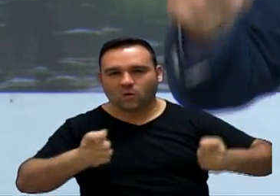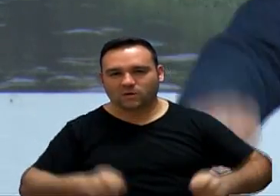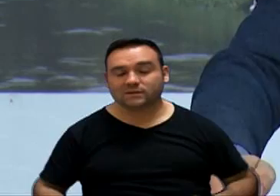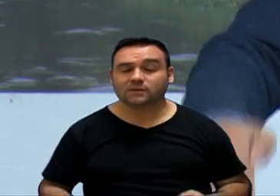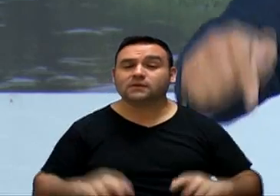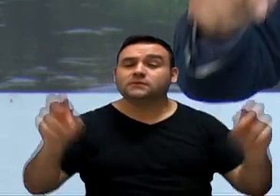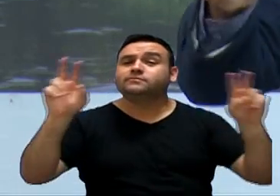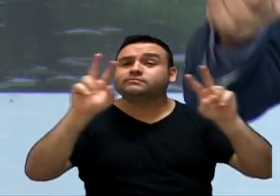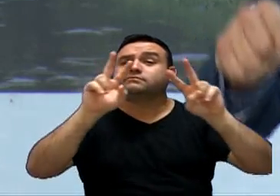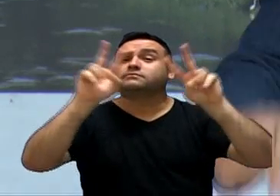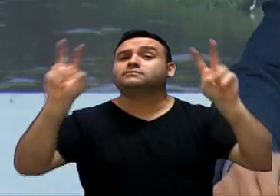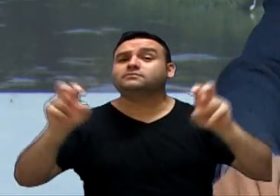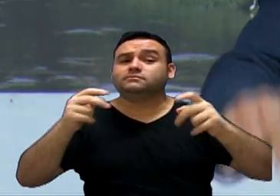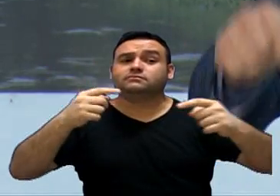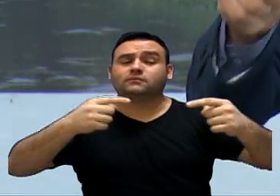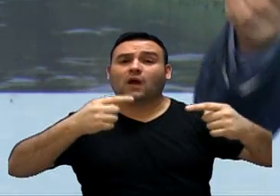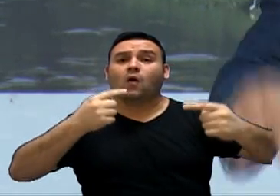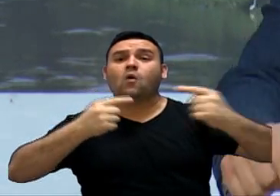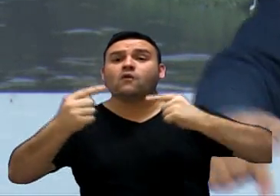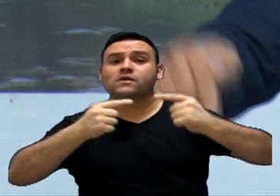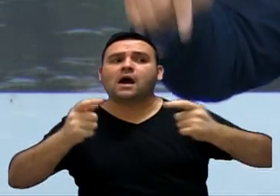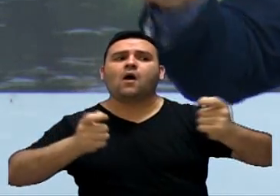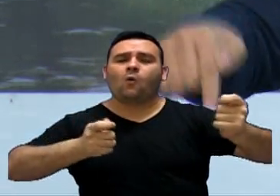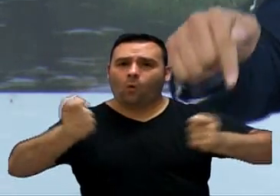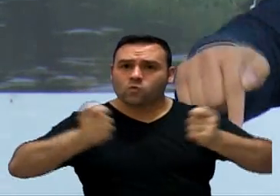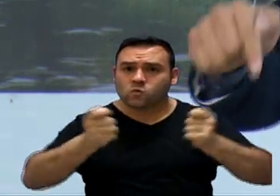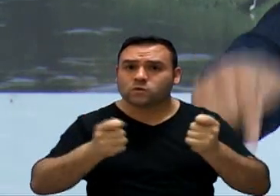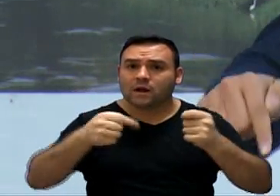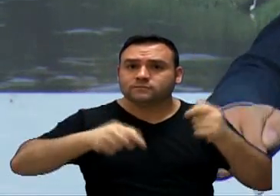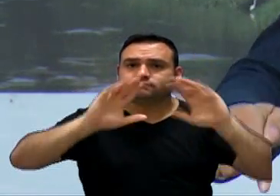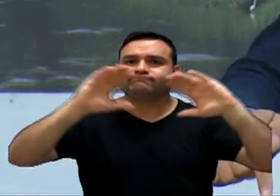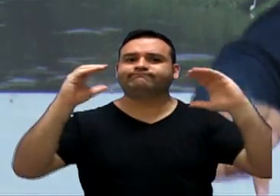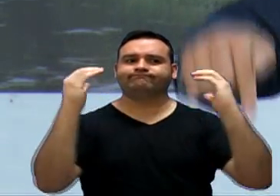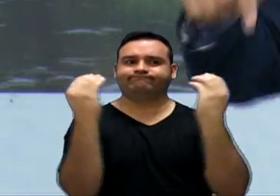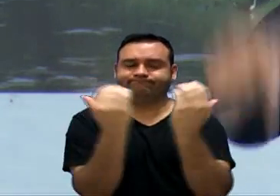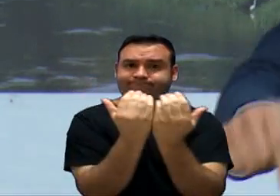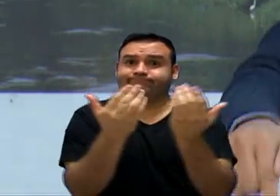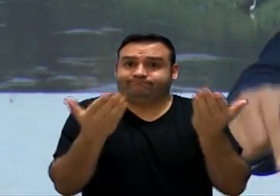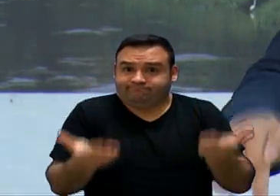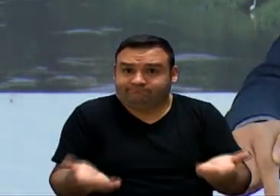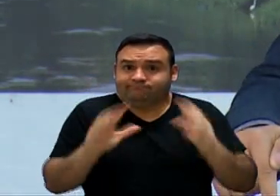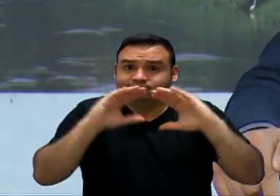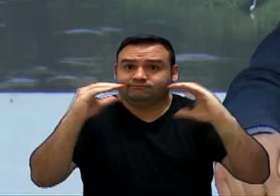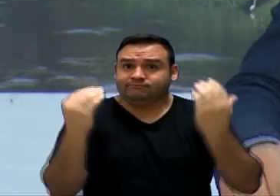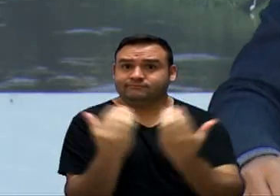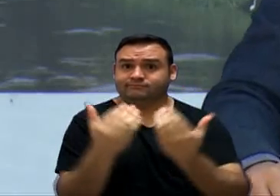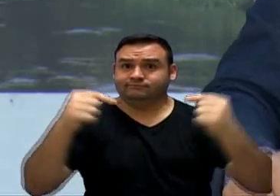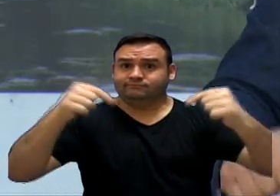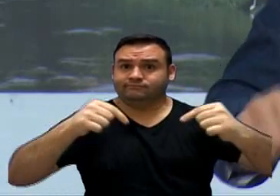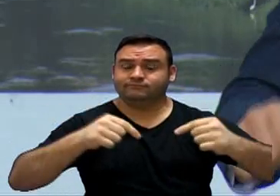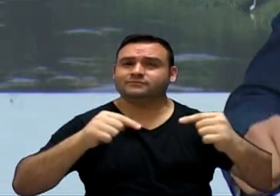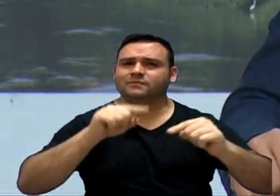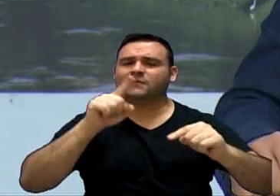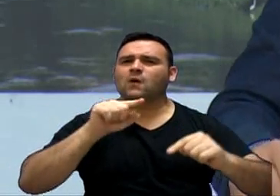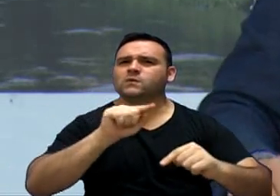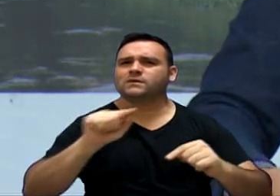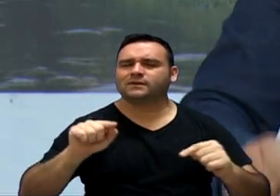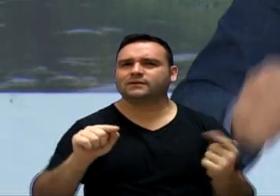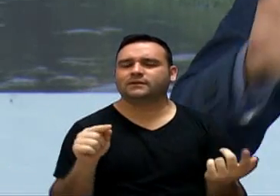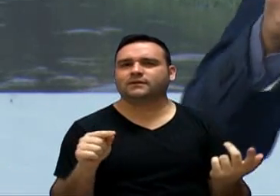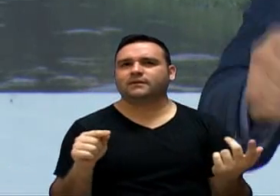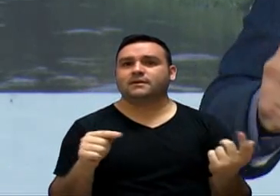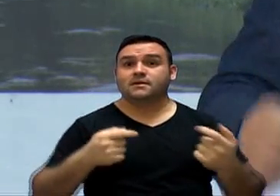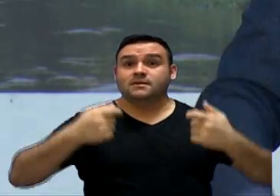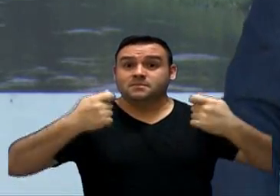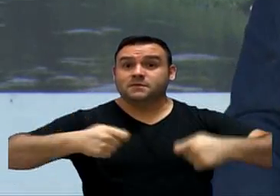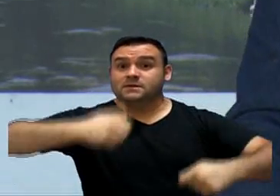A questão a ser discutida é controle. E esta Casa de Leis, senhor presidente, esta Casa de Leis, ela tem